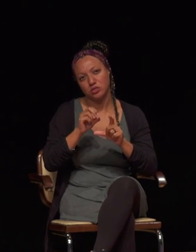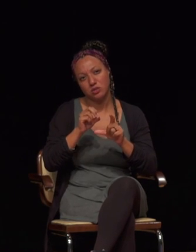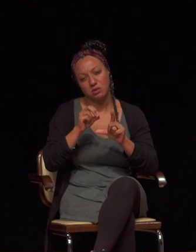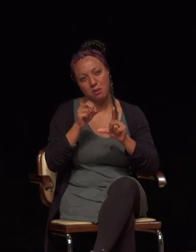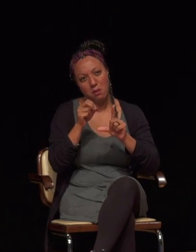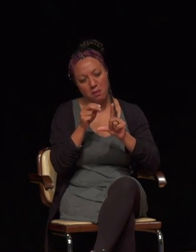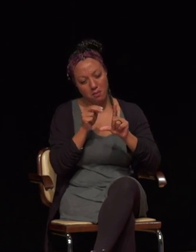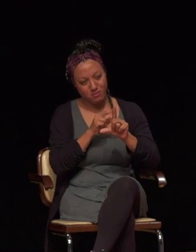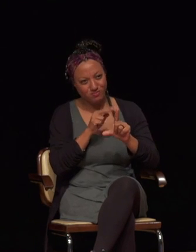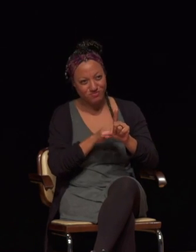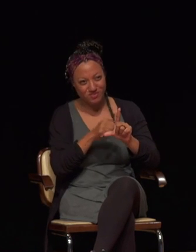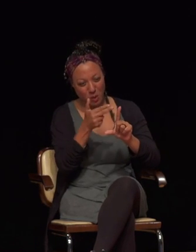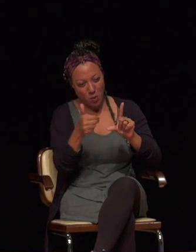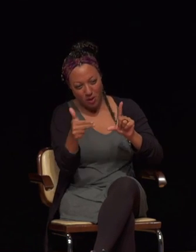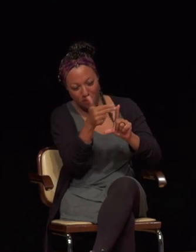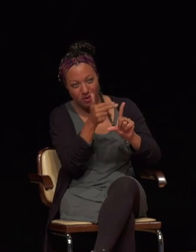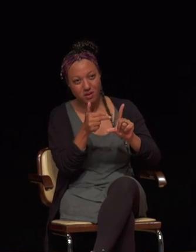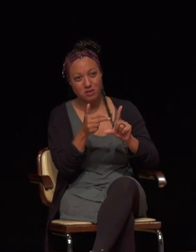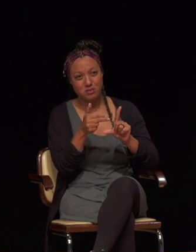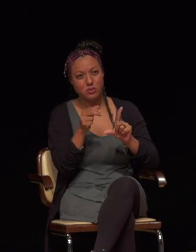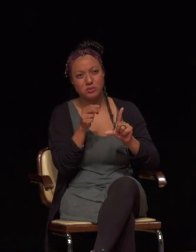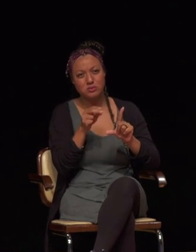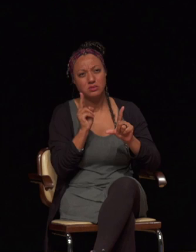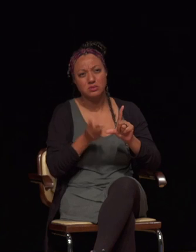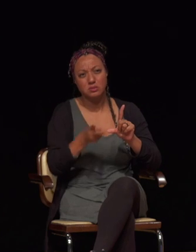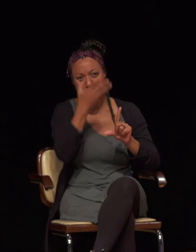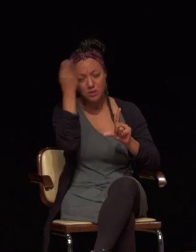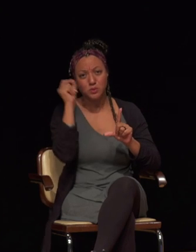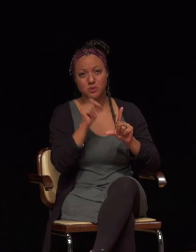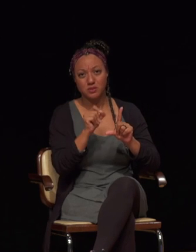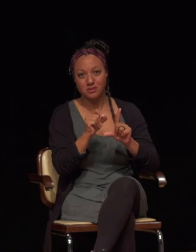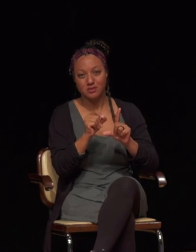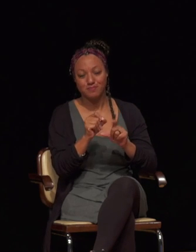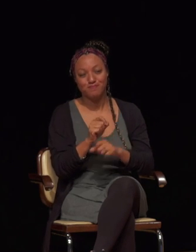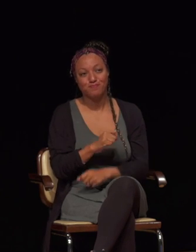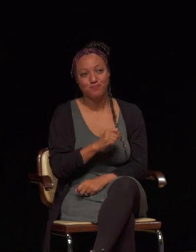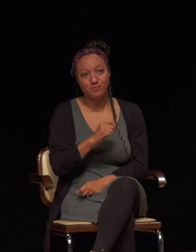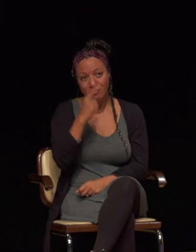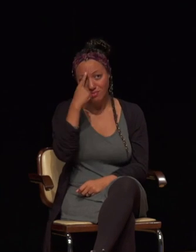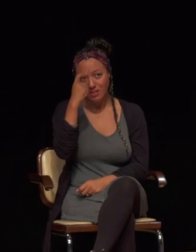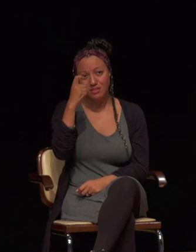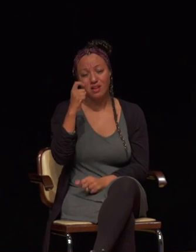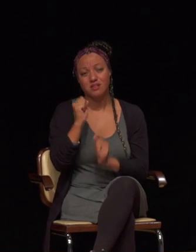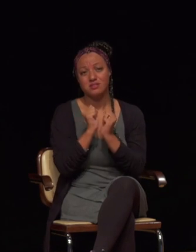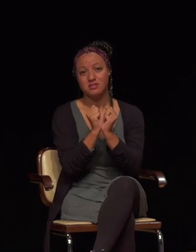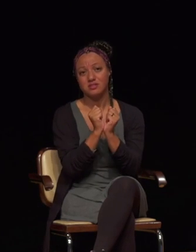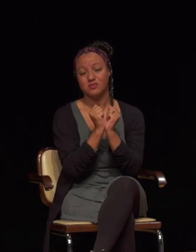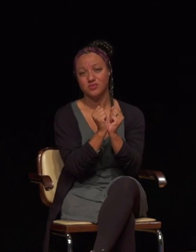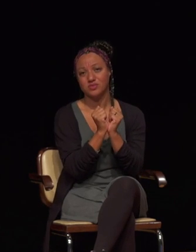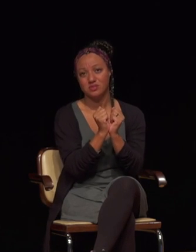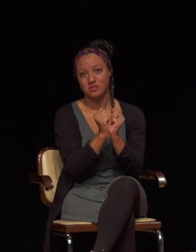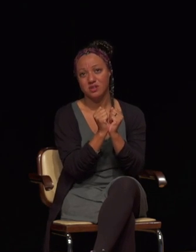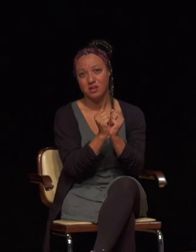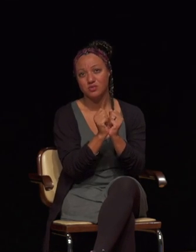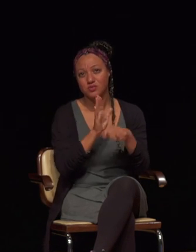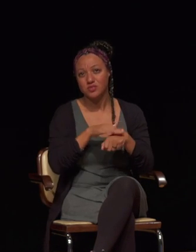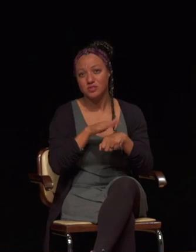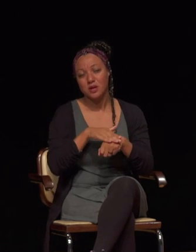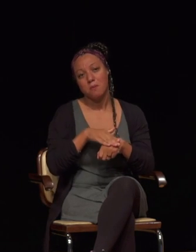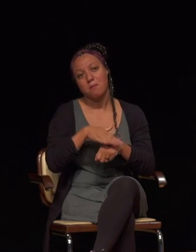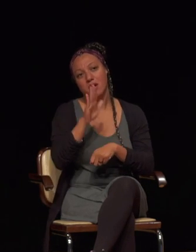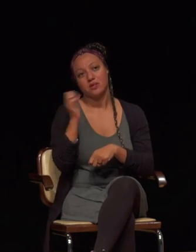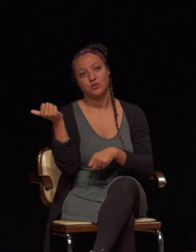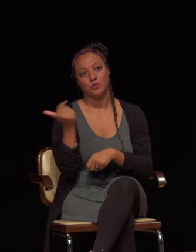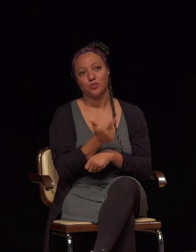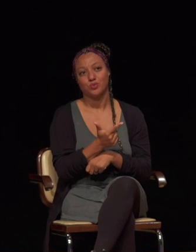nessas telas que nós vamos mostrando aqui sobretudo a ideia de que escravizados fizeram muito mais do que apenas